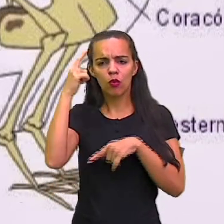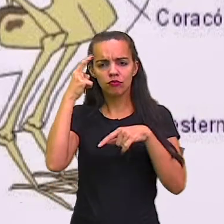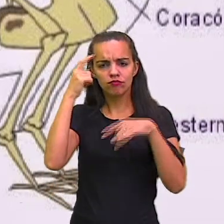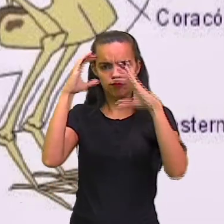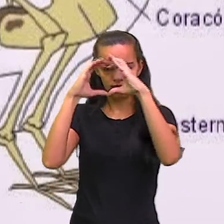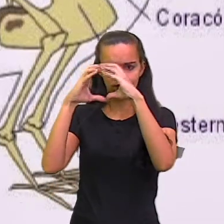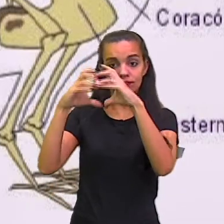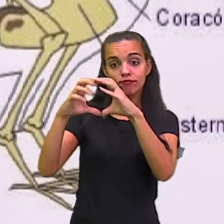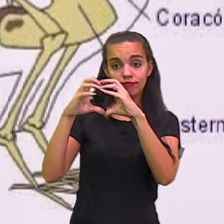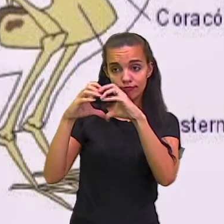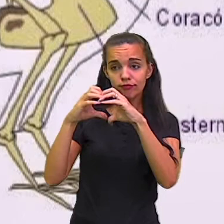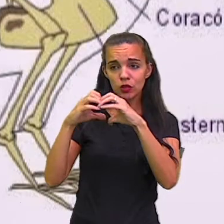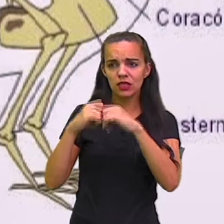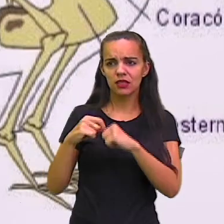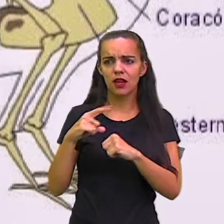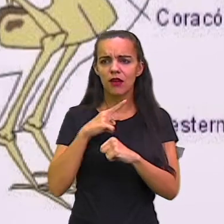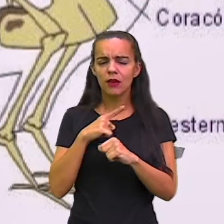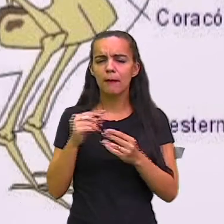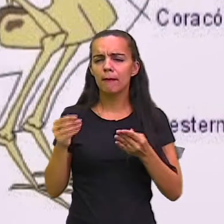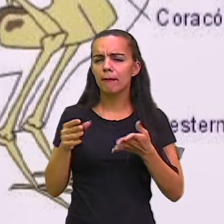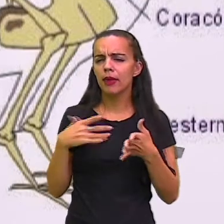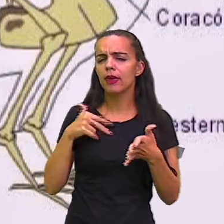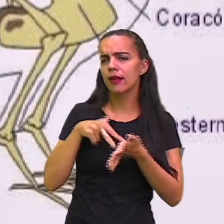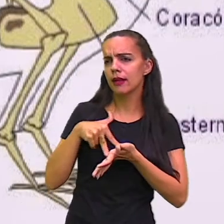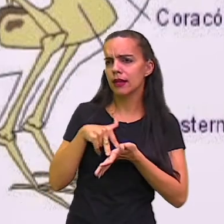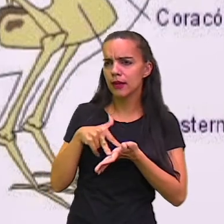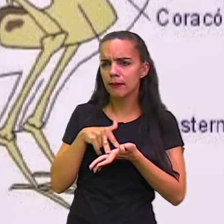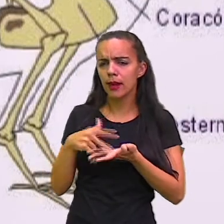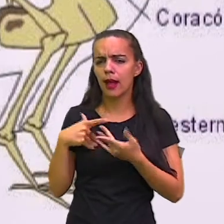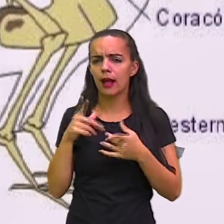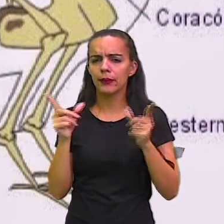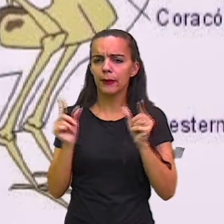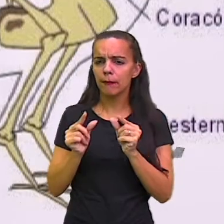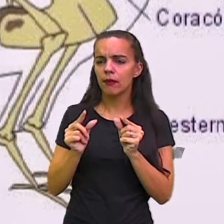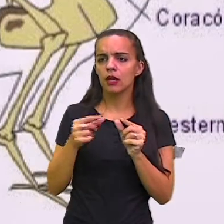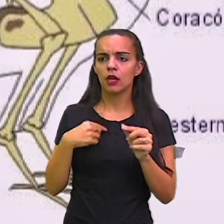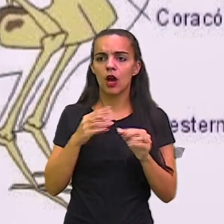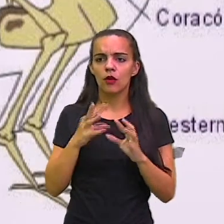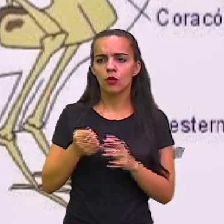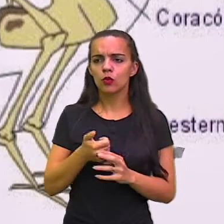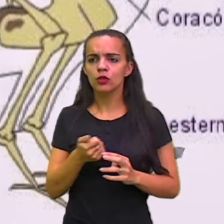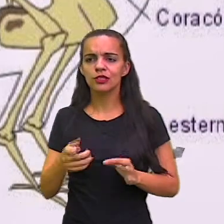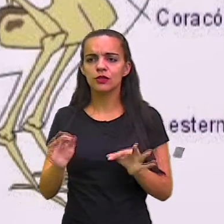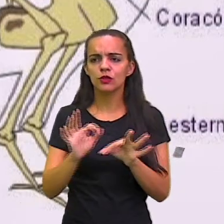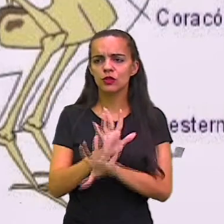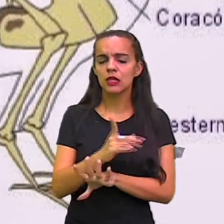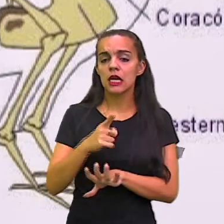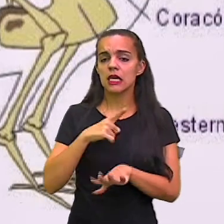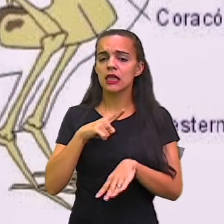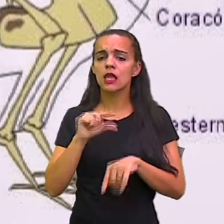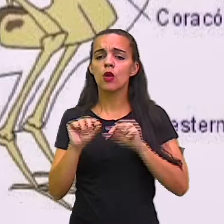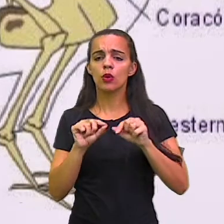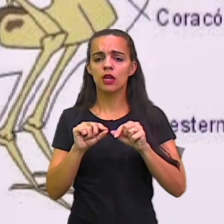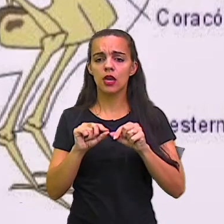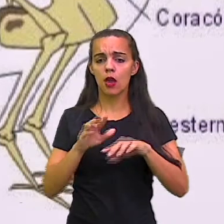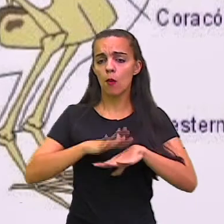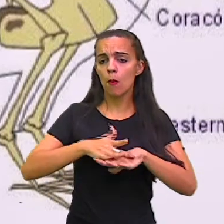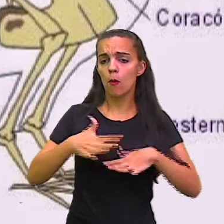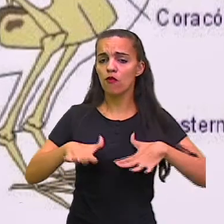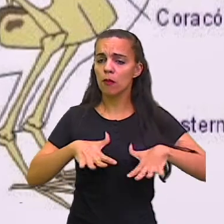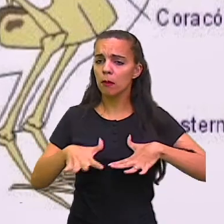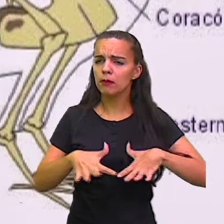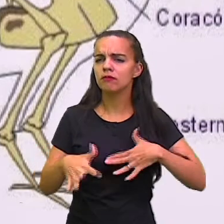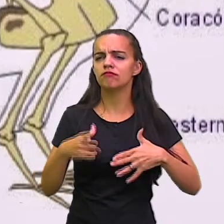desenvolvido com hemisférios cerebrais e cerebelo que é o centro de coordenação motora e equilíbrio